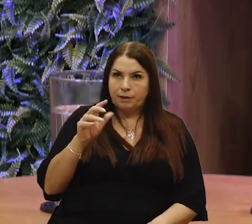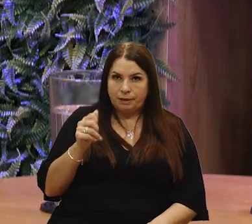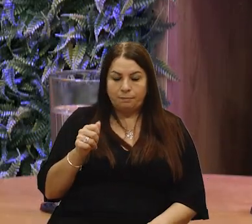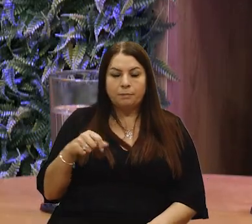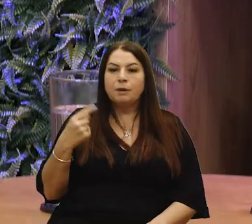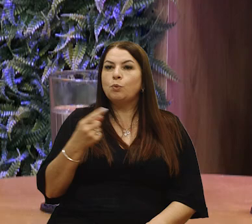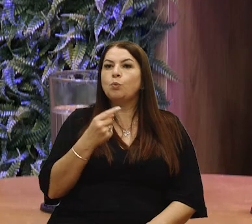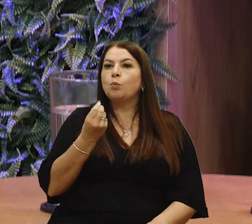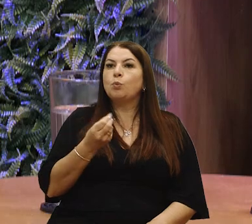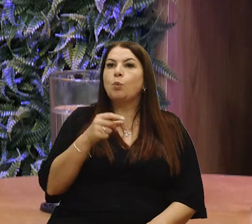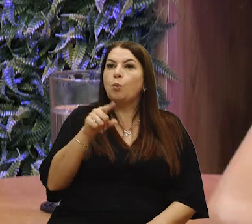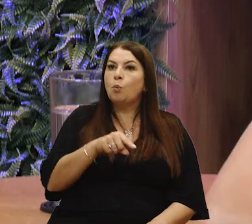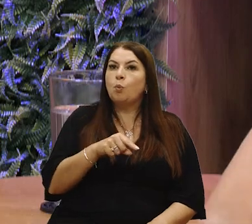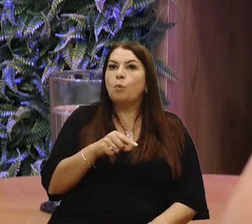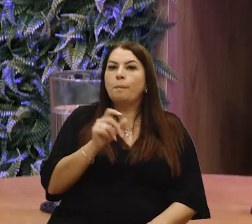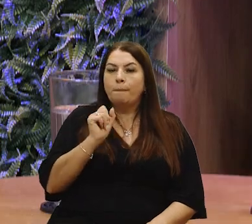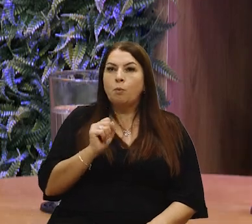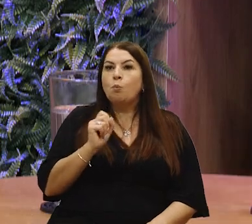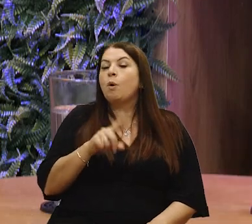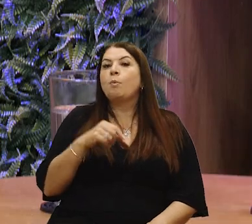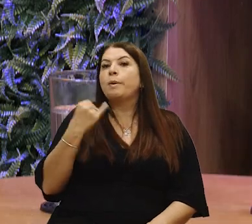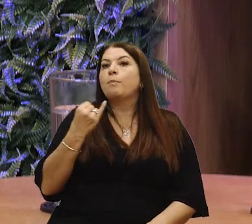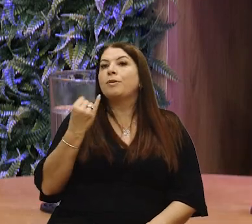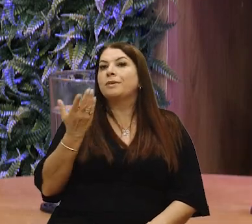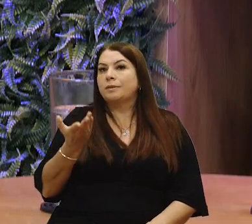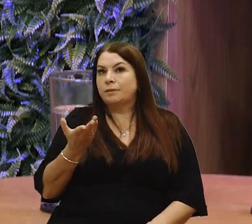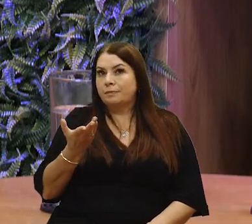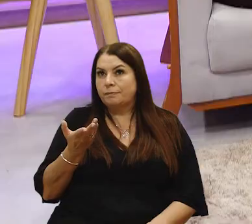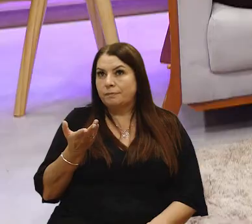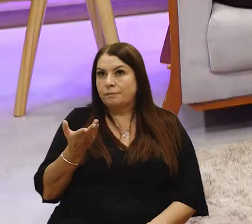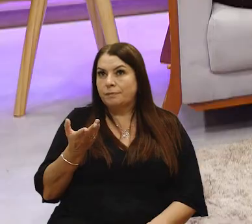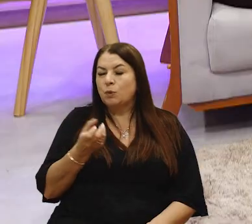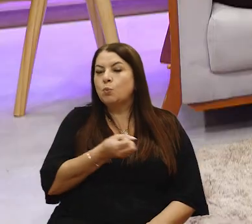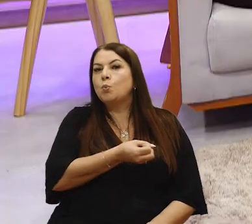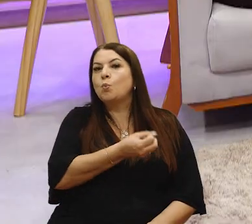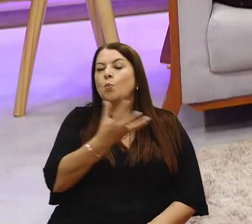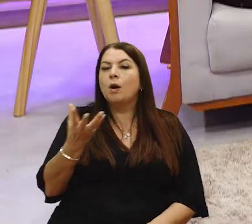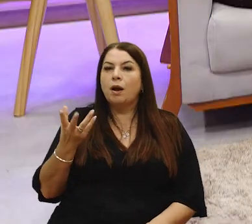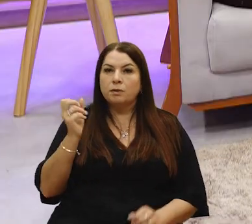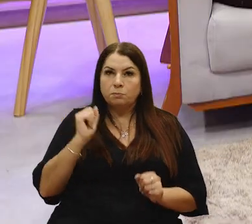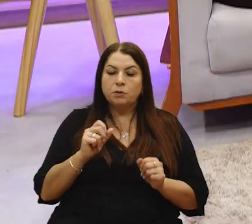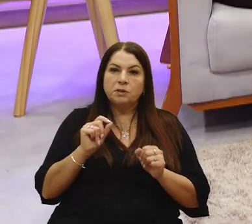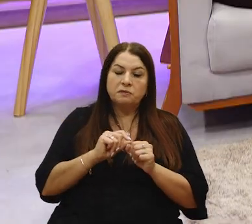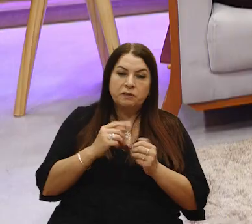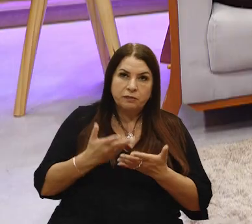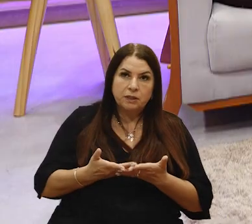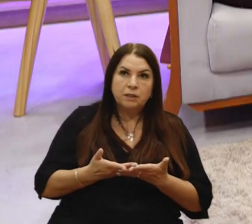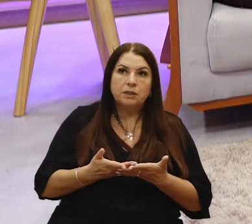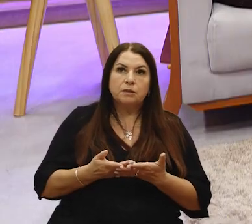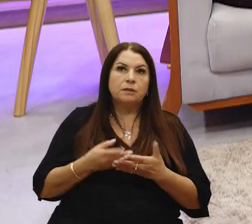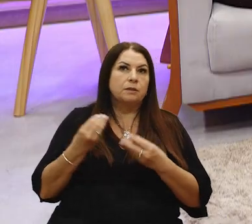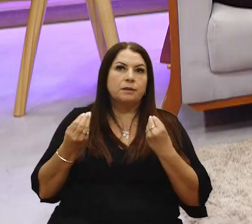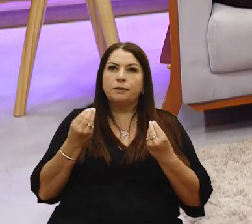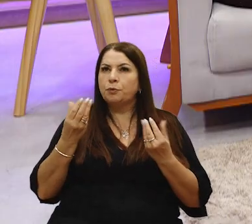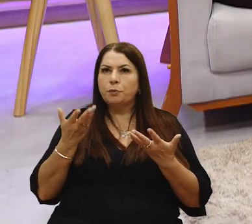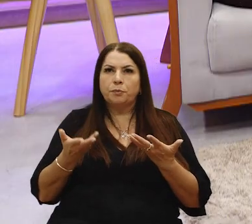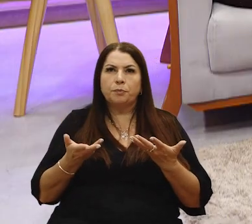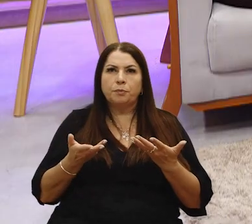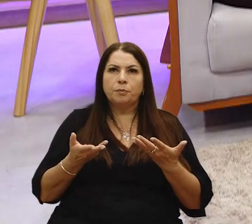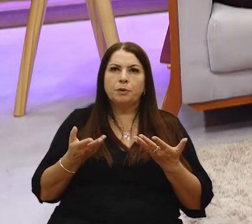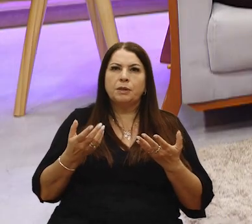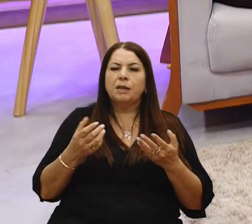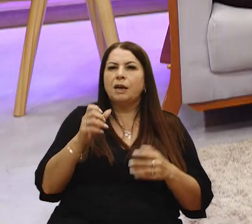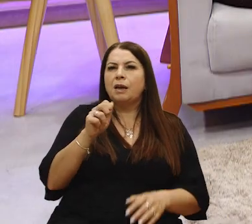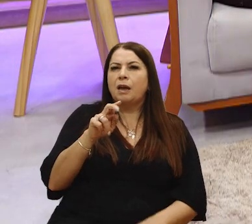a ter alteração de joelho, de quadril, nos pés. Porque sobrecarrega o organismo. Sobrecarrega todas as articulações. Ela começa a ter